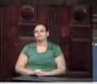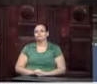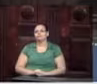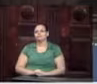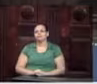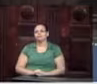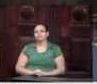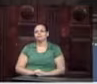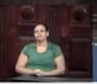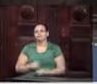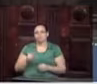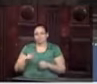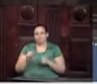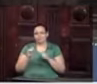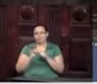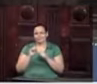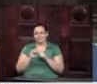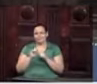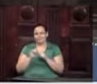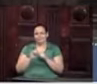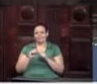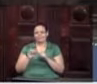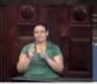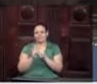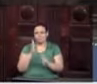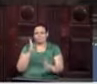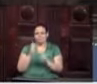foi aberta uma entrada e saída.